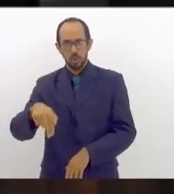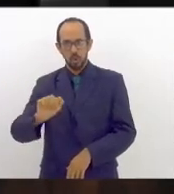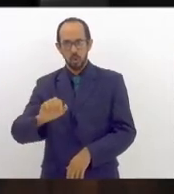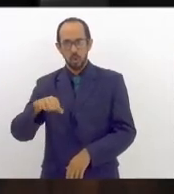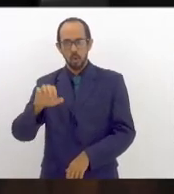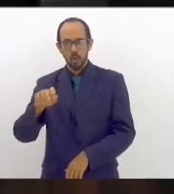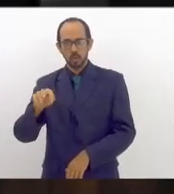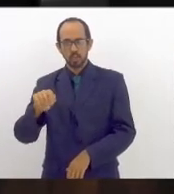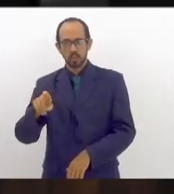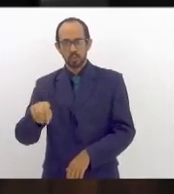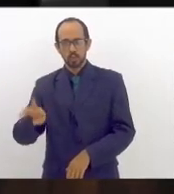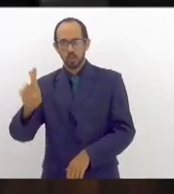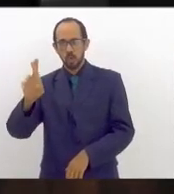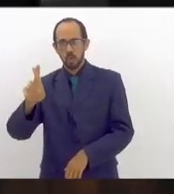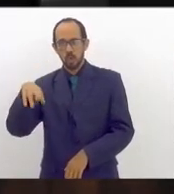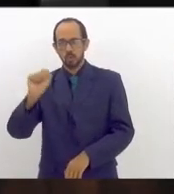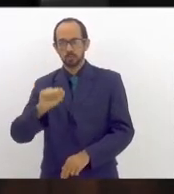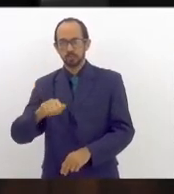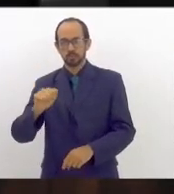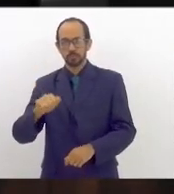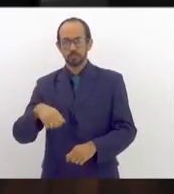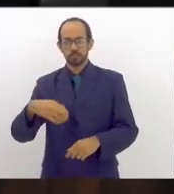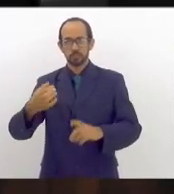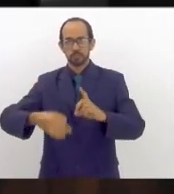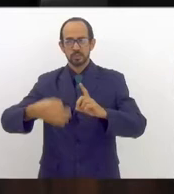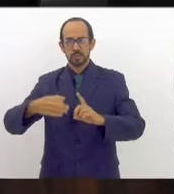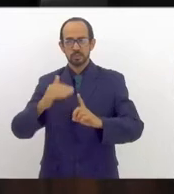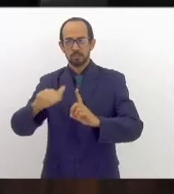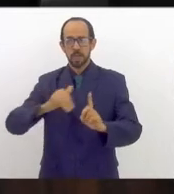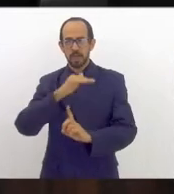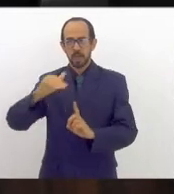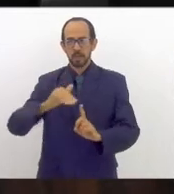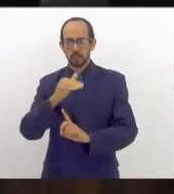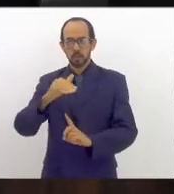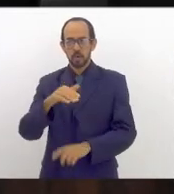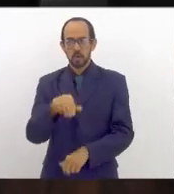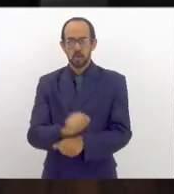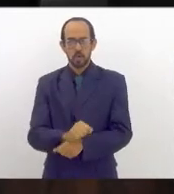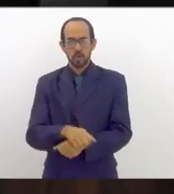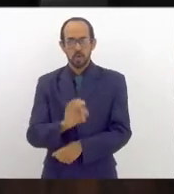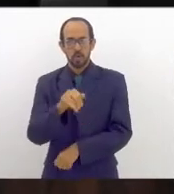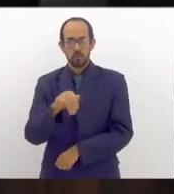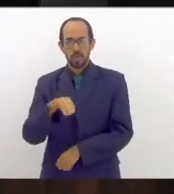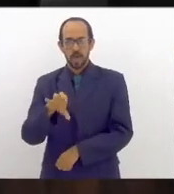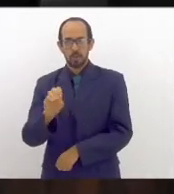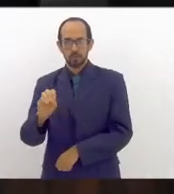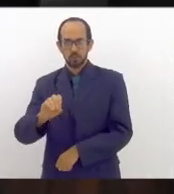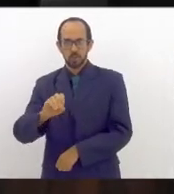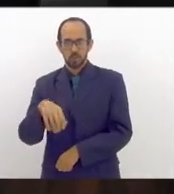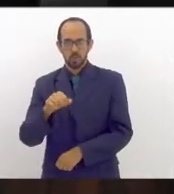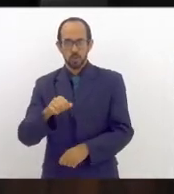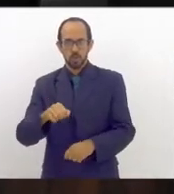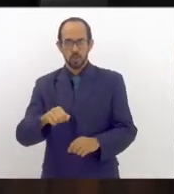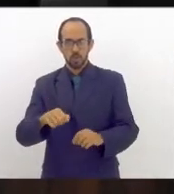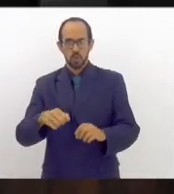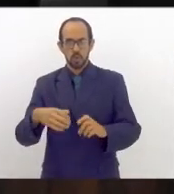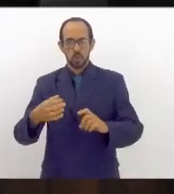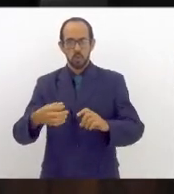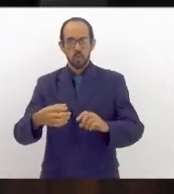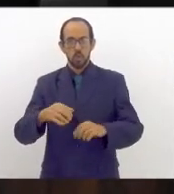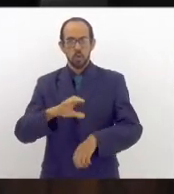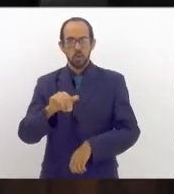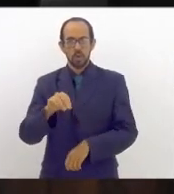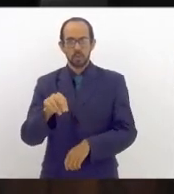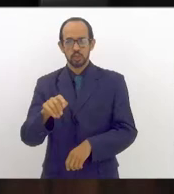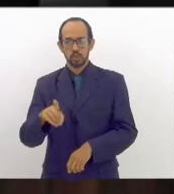Justiça Desembargador Teófilo Miguel que eu saquei a mesa Fábio Montenegro corregedor do CNJ Ricardo